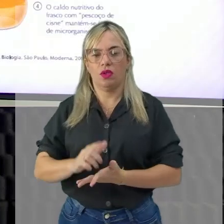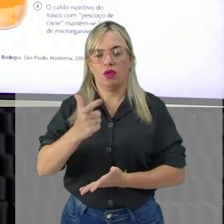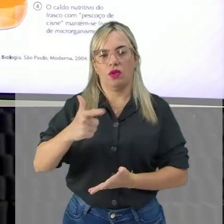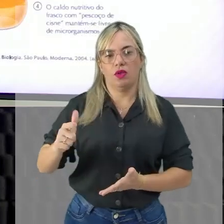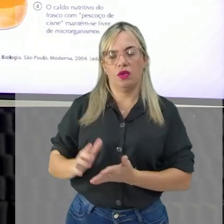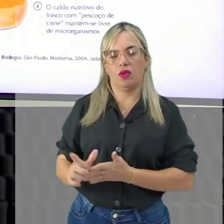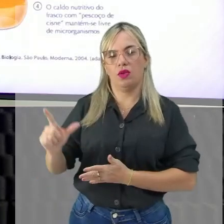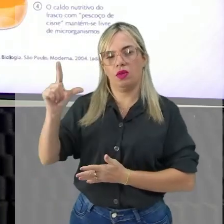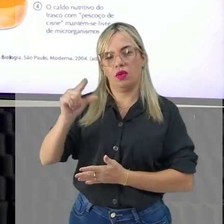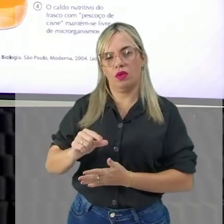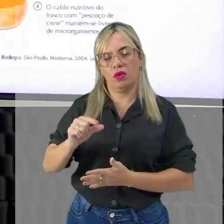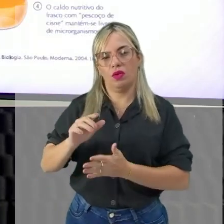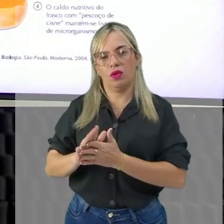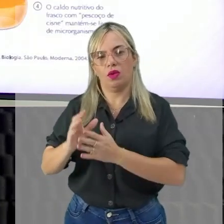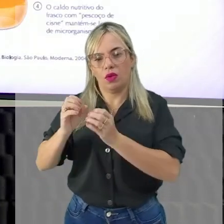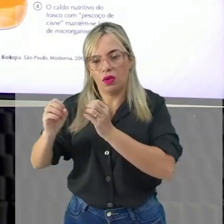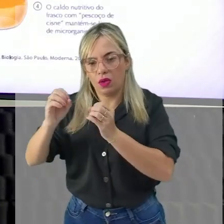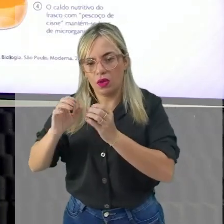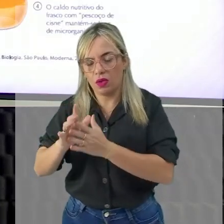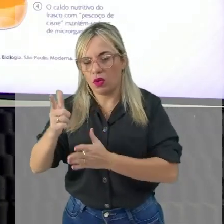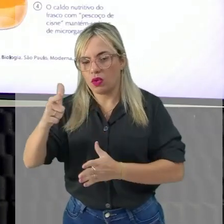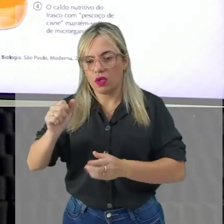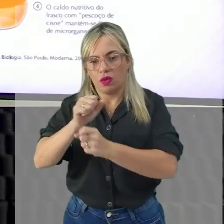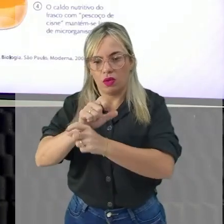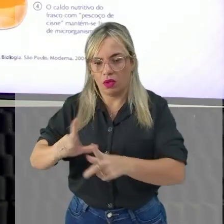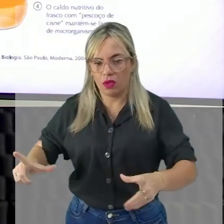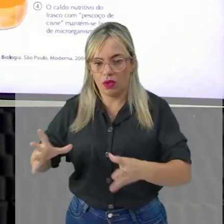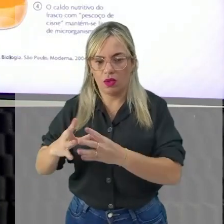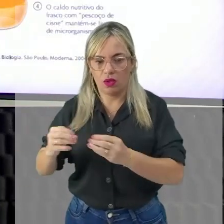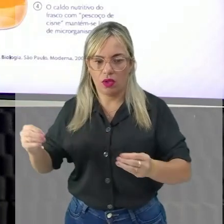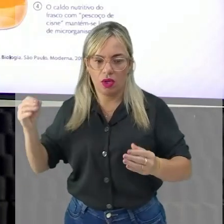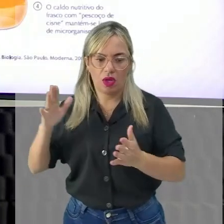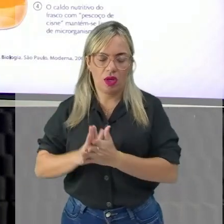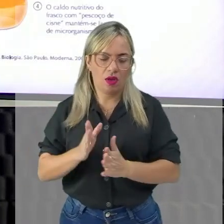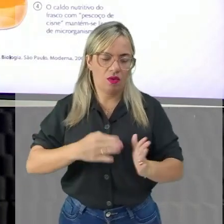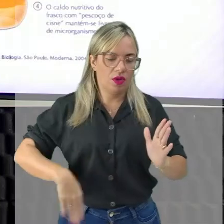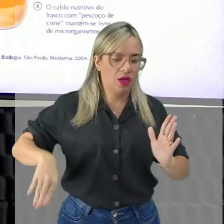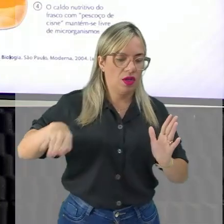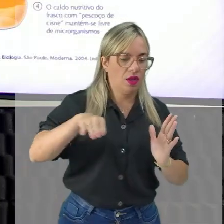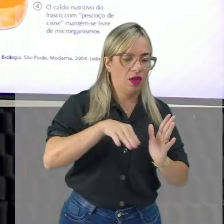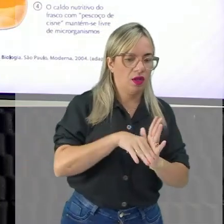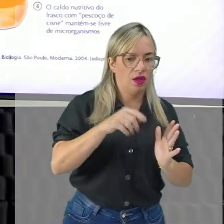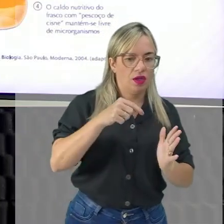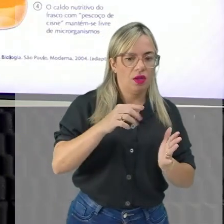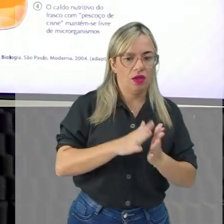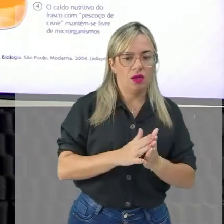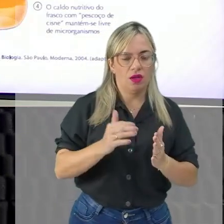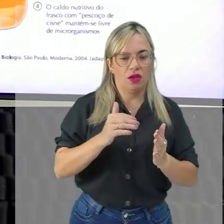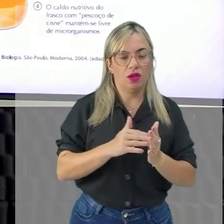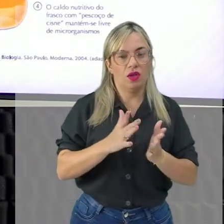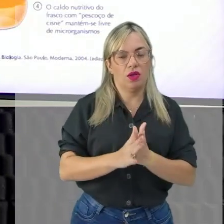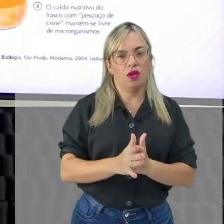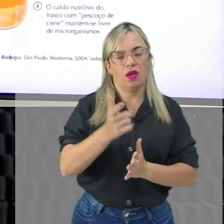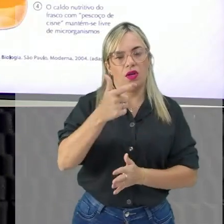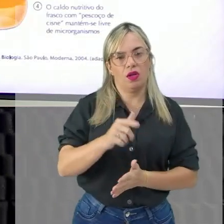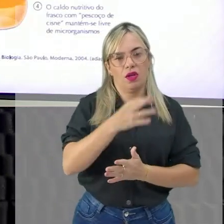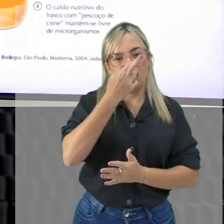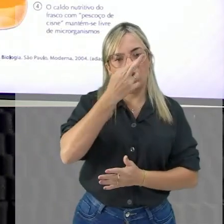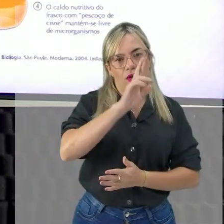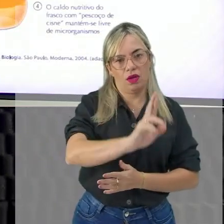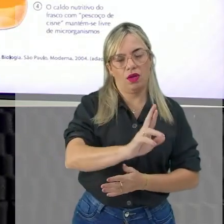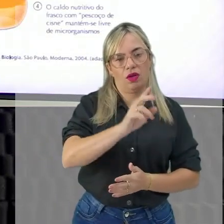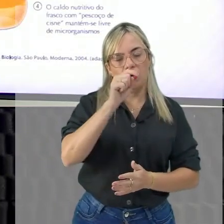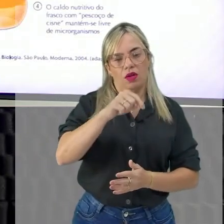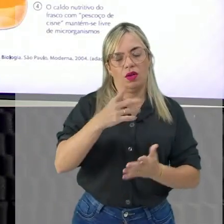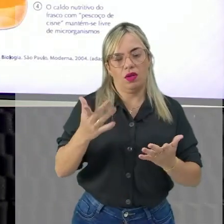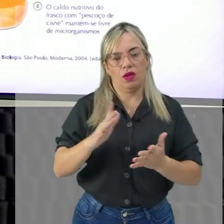micro-organismo e ele acabou permanecendo sem micro-organismo até o momento em que ele, de novo, teve contato com o ar, para poder, sim,